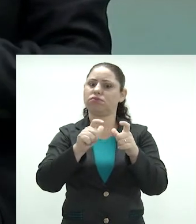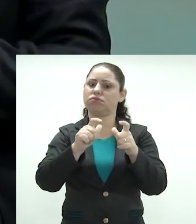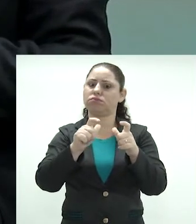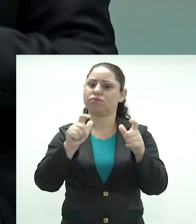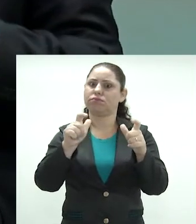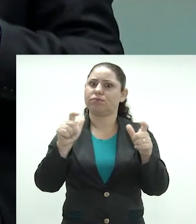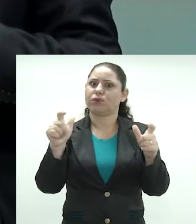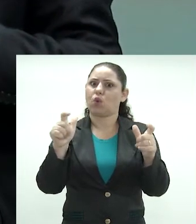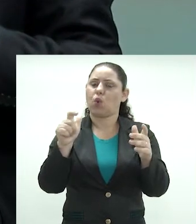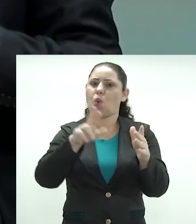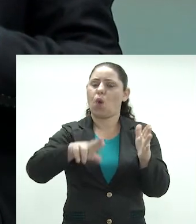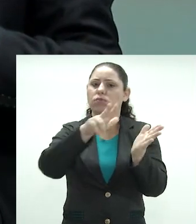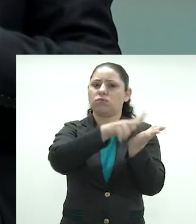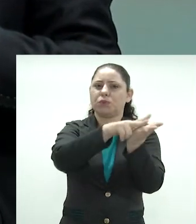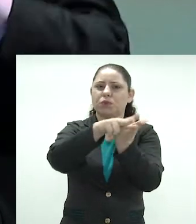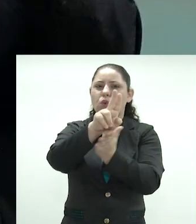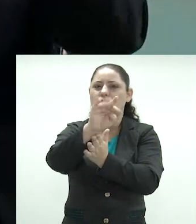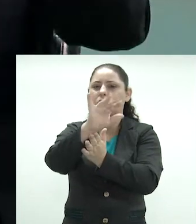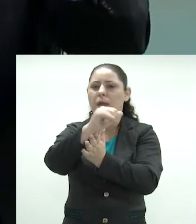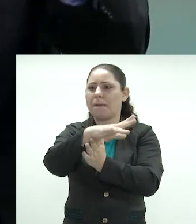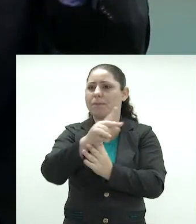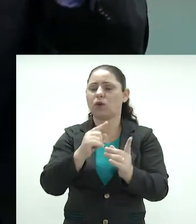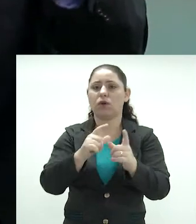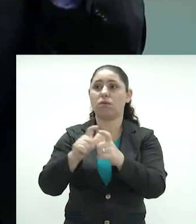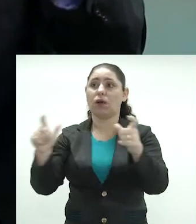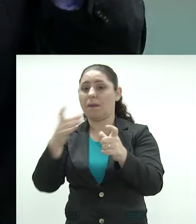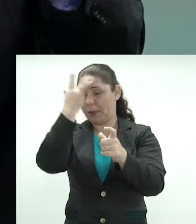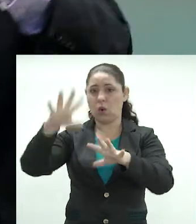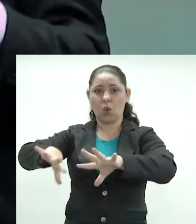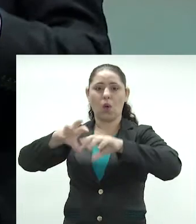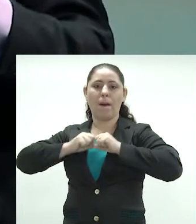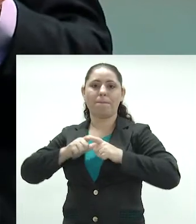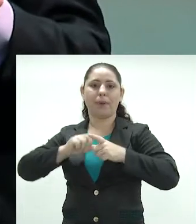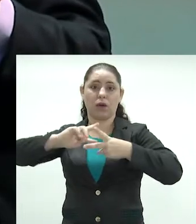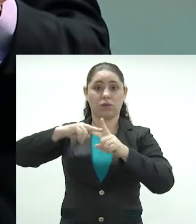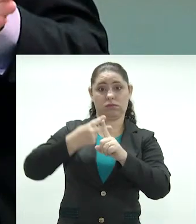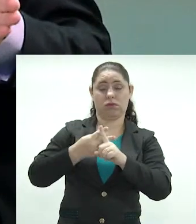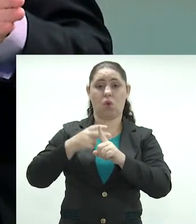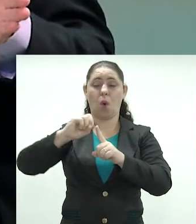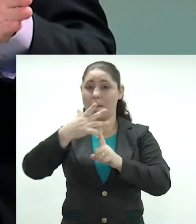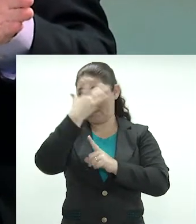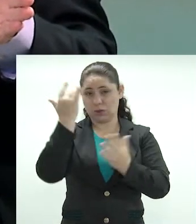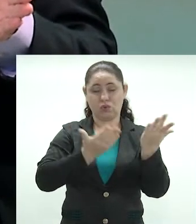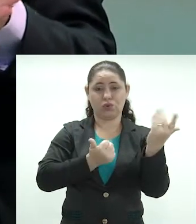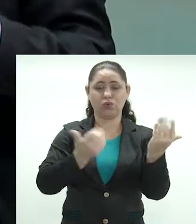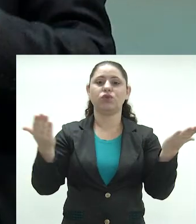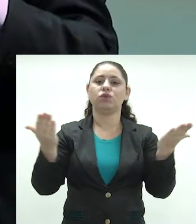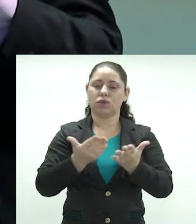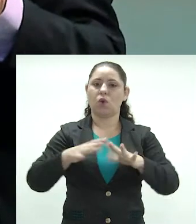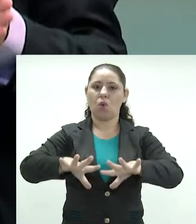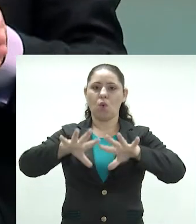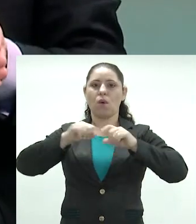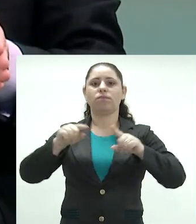que a proporção de crescimento de ocupação de UTI com a quantitativa de pessoas que são contaminadas chega a dobrar e o dobro um pouco maior. Ou